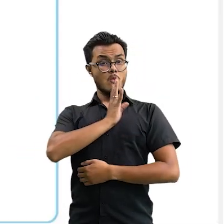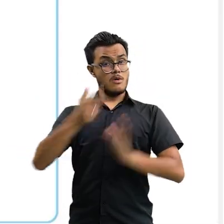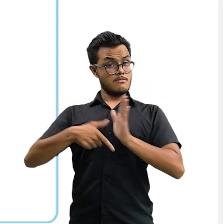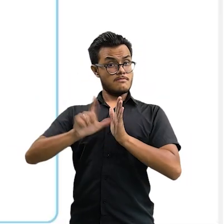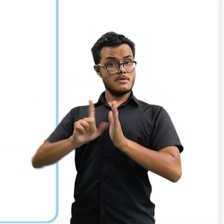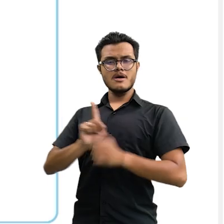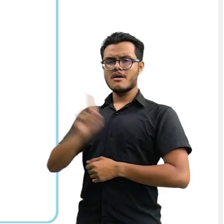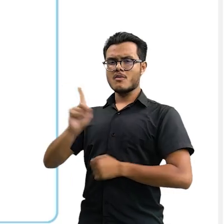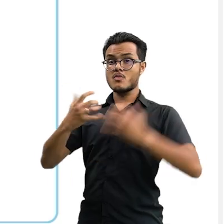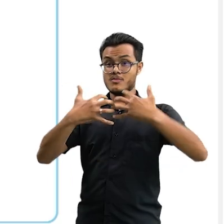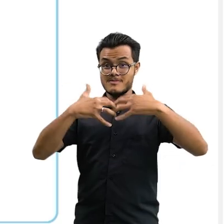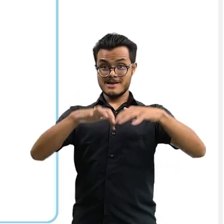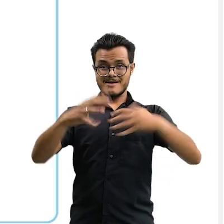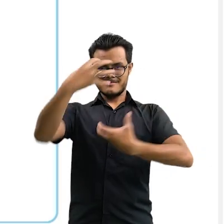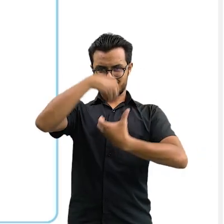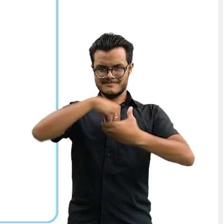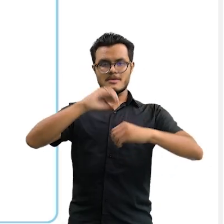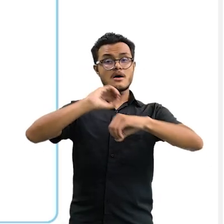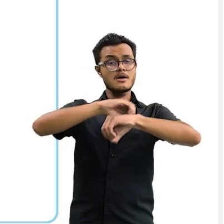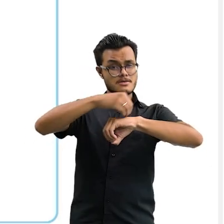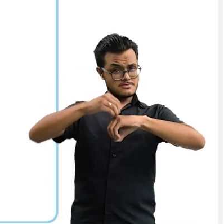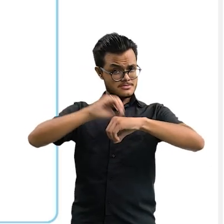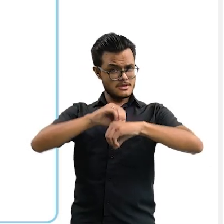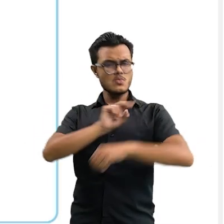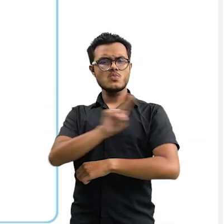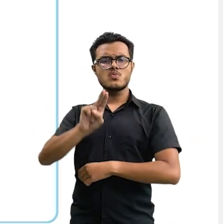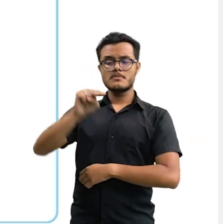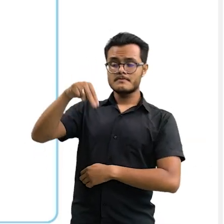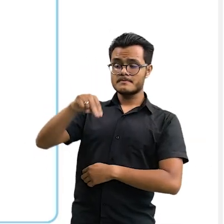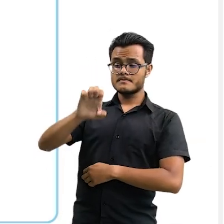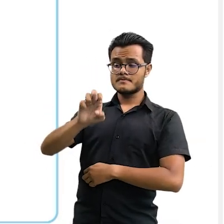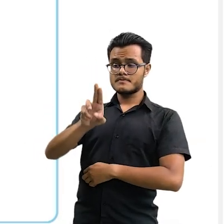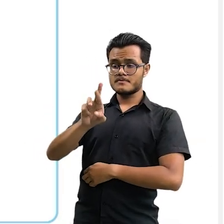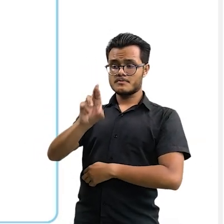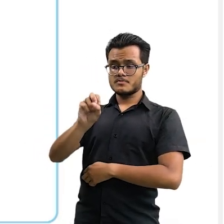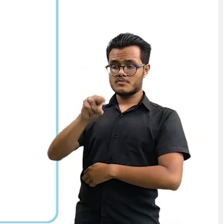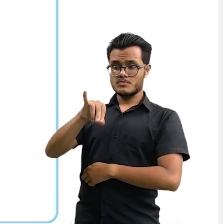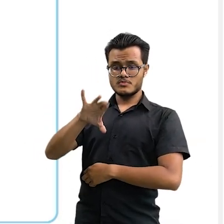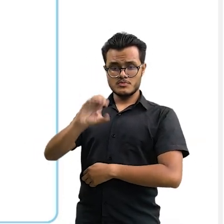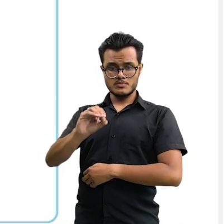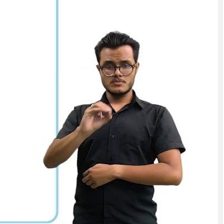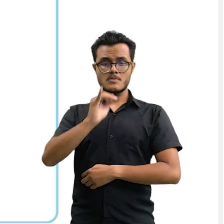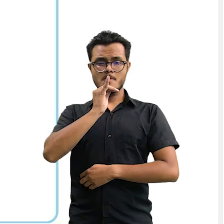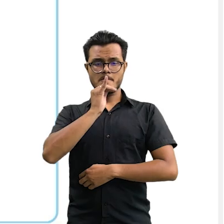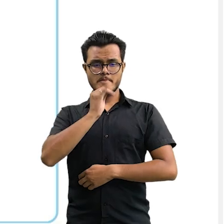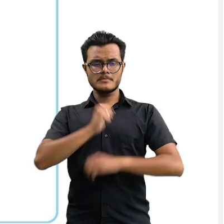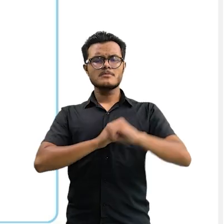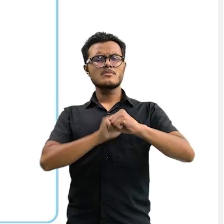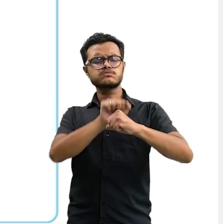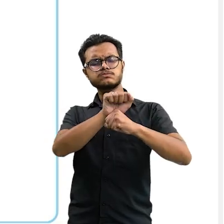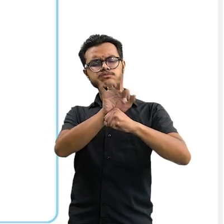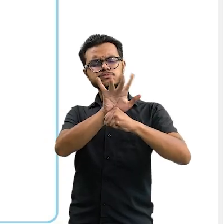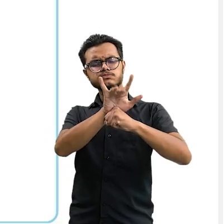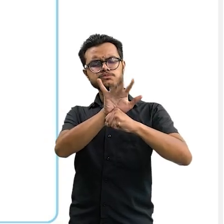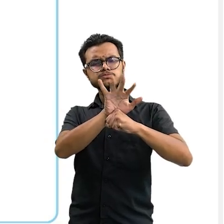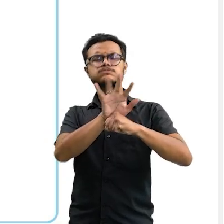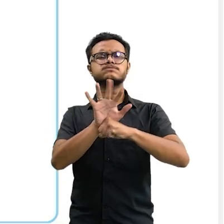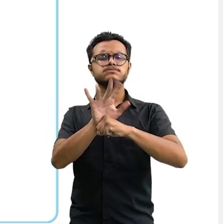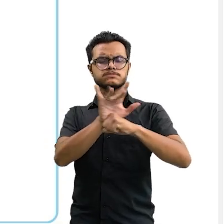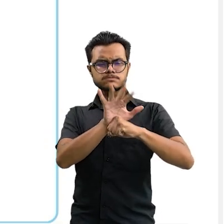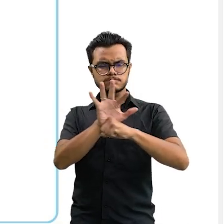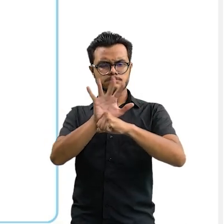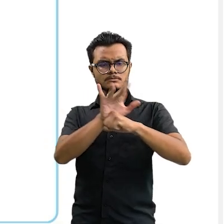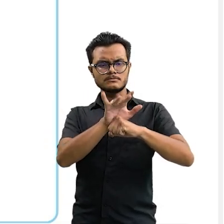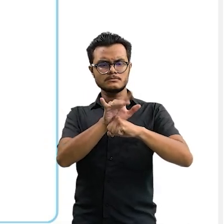neurônio. Aqui a gente tem, ó, os dendritos. O dendrito é o local onde você tem início, tá,